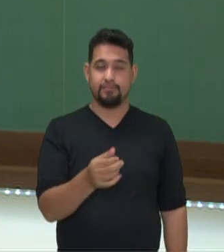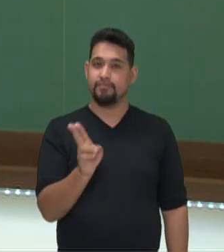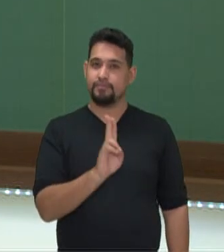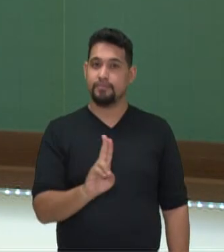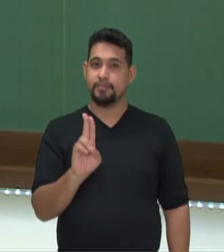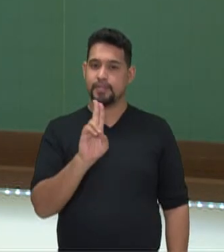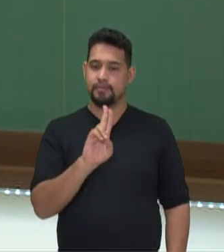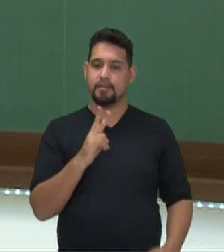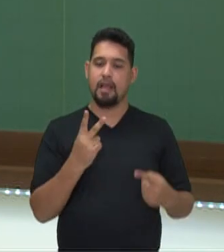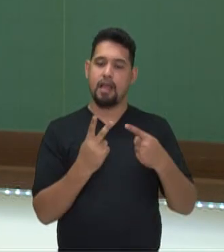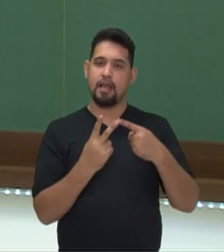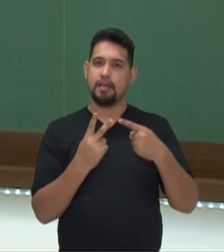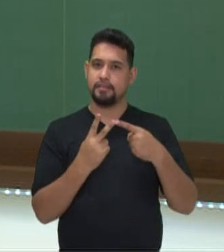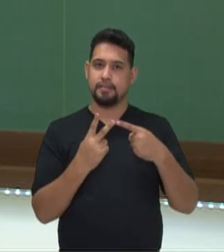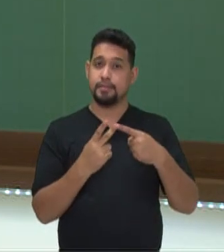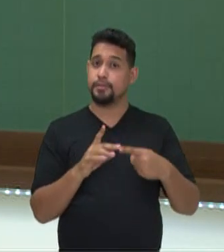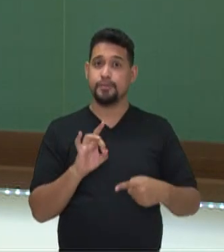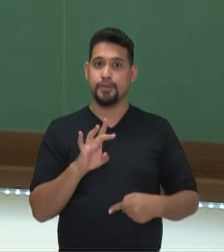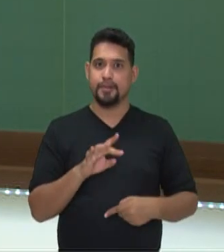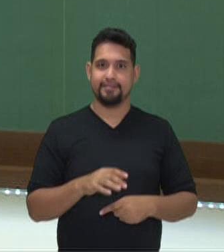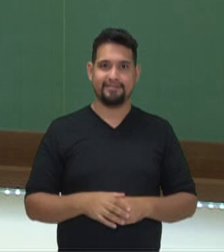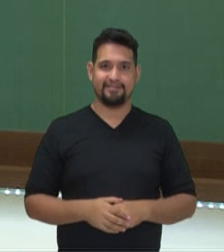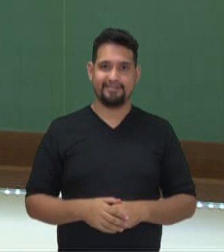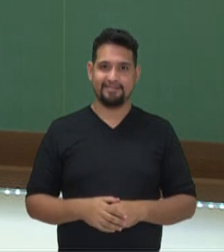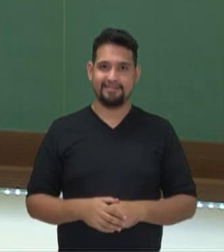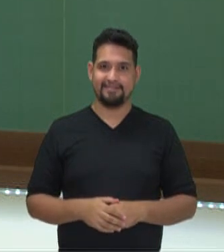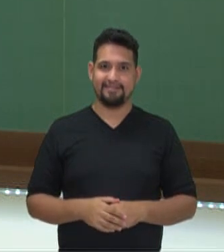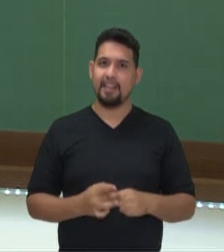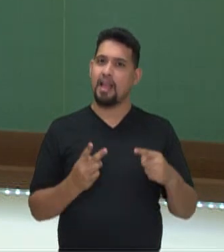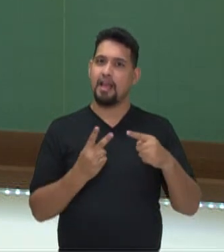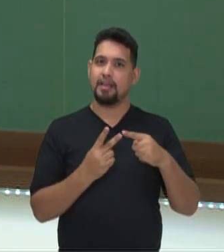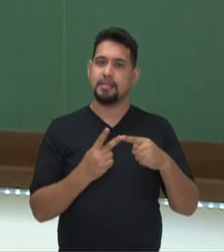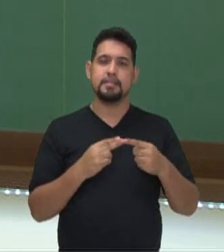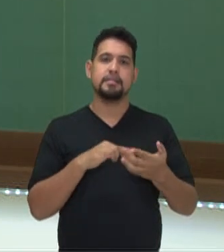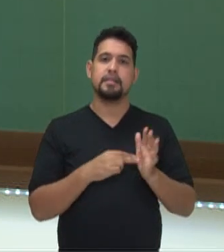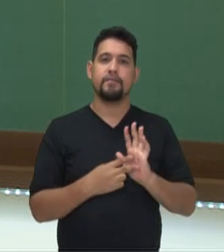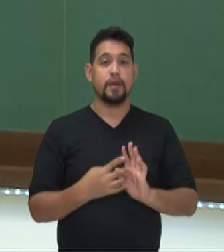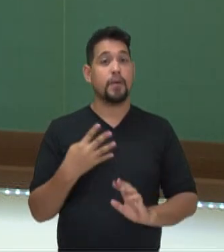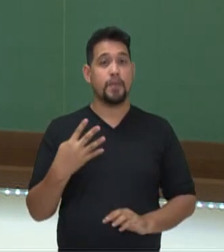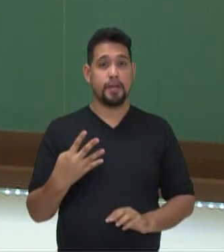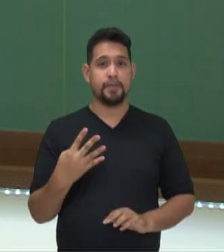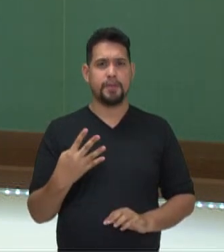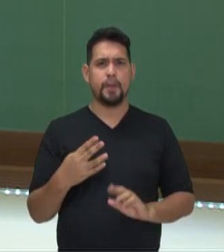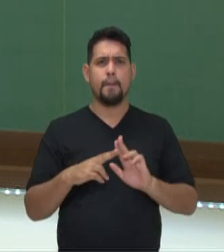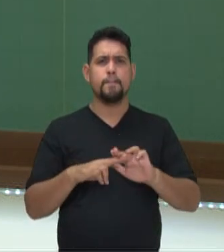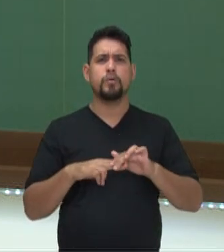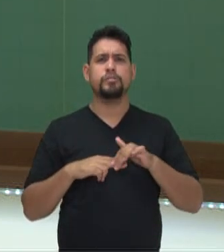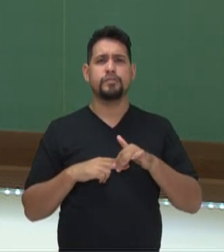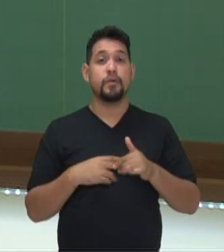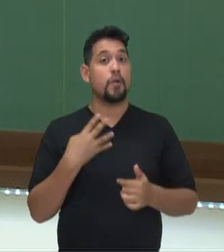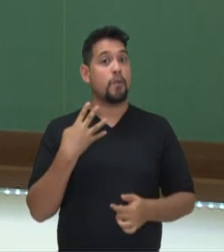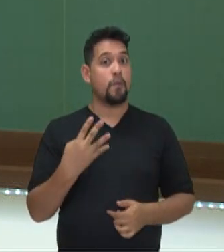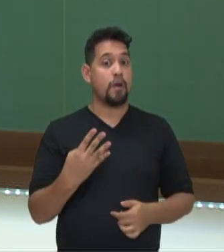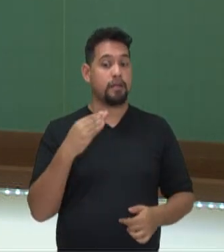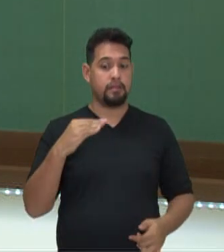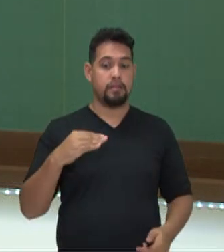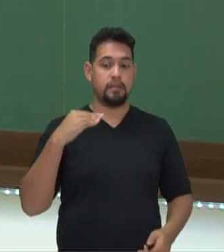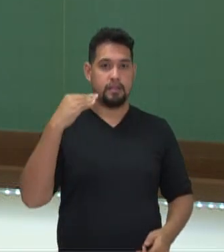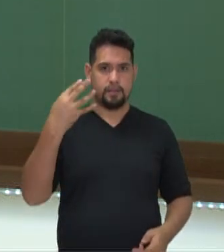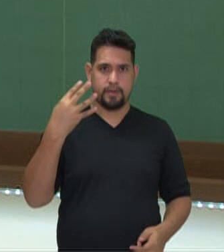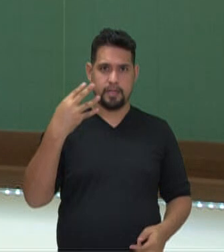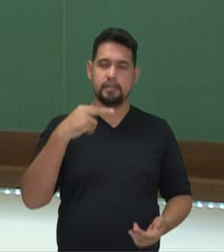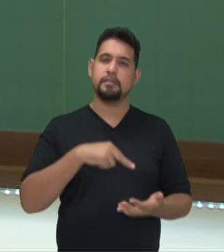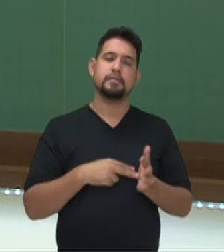da raiz quadrada. Ou seja, raiz quadrada é igual a 4, porque 4 elevado ao